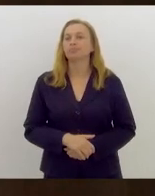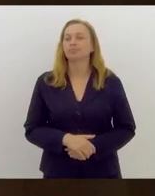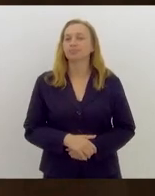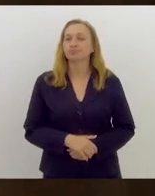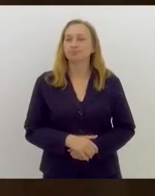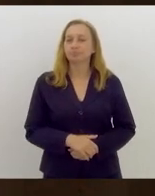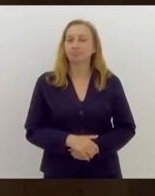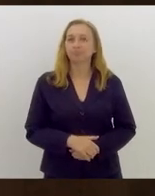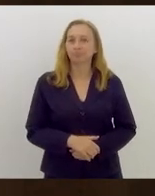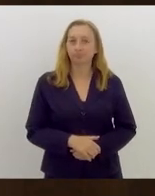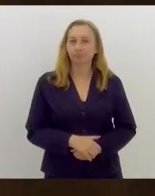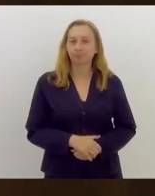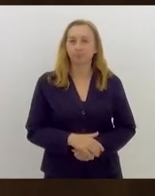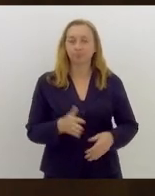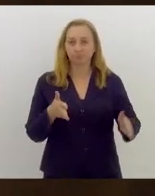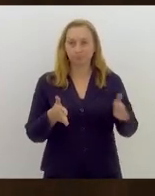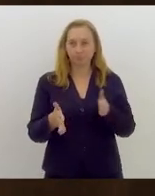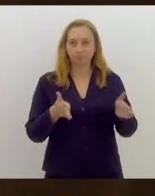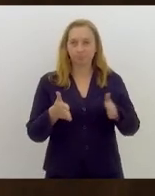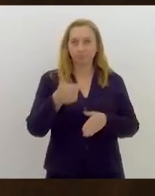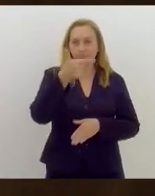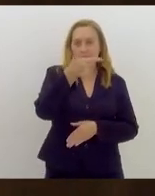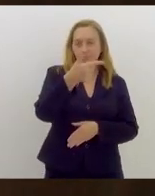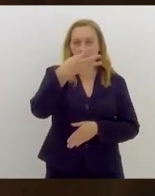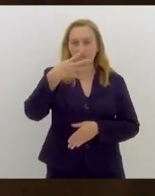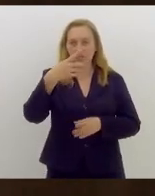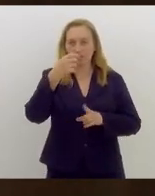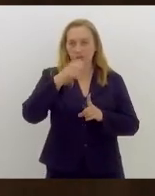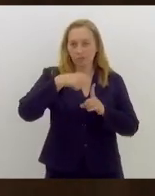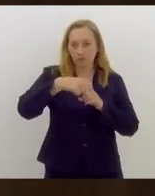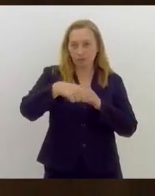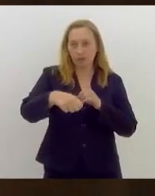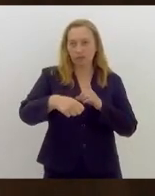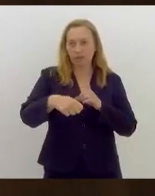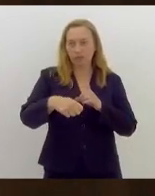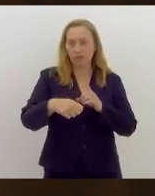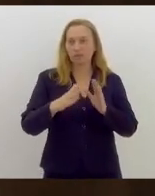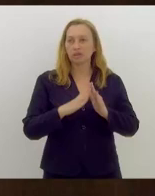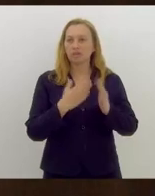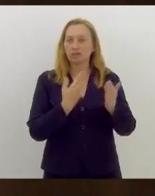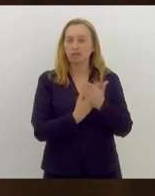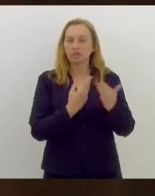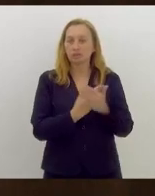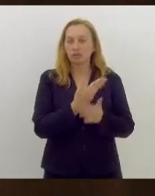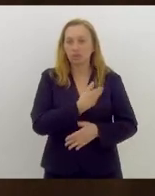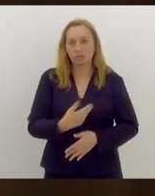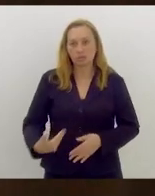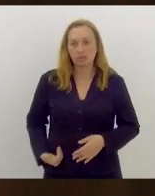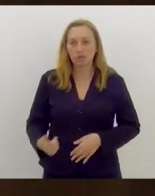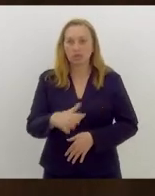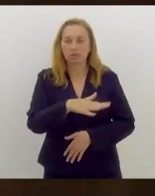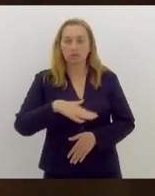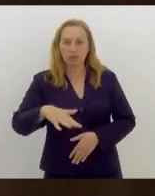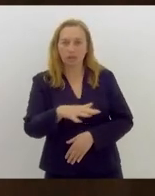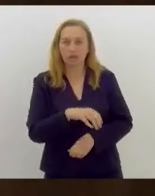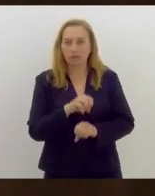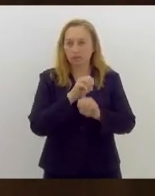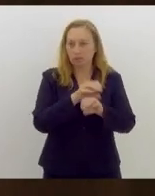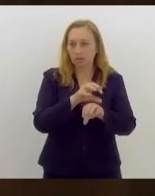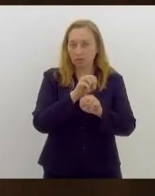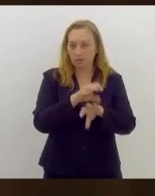senhor presidente no prazo de 24 meses as escolas públicas da rede estadual de